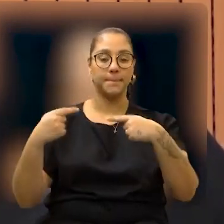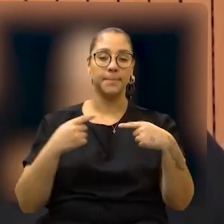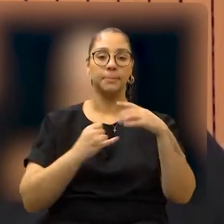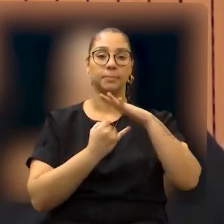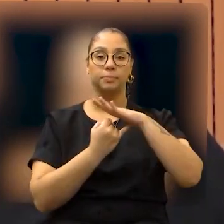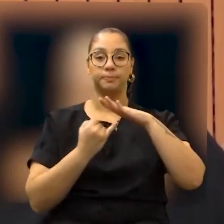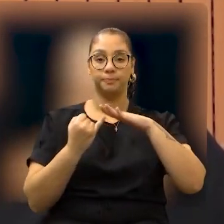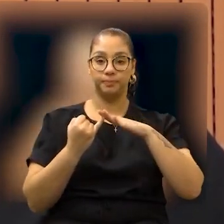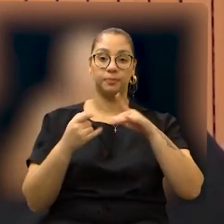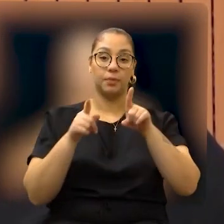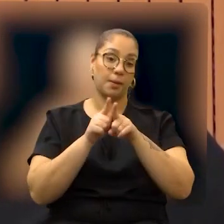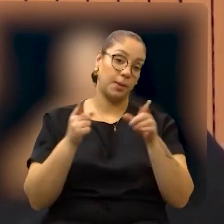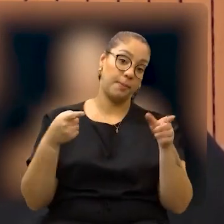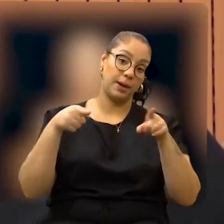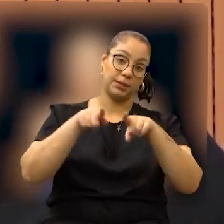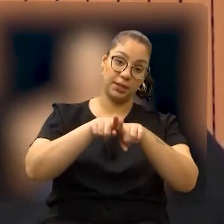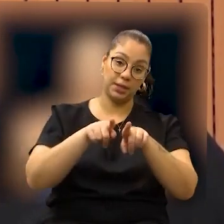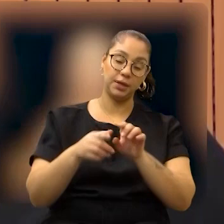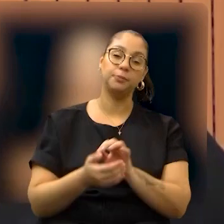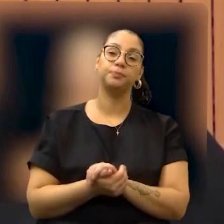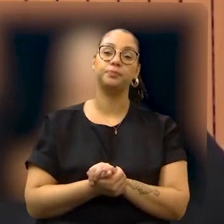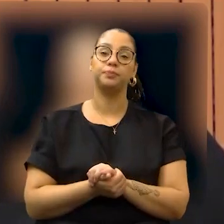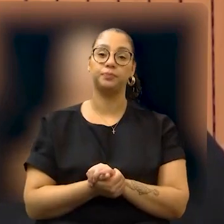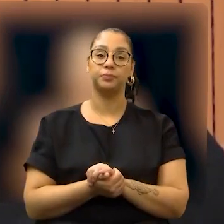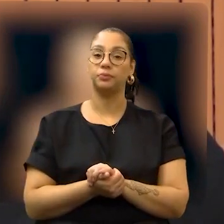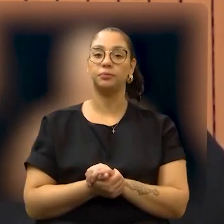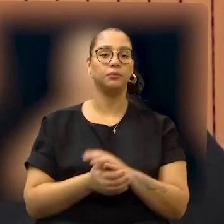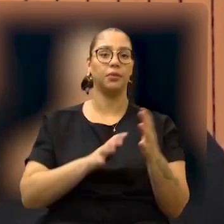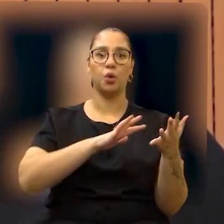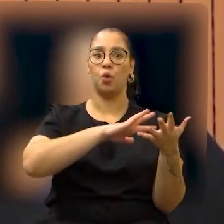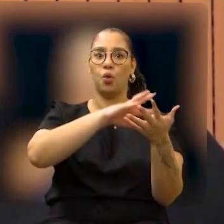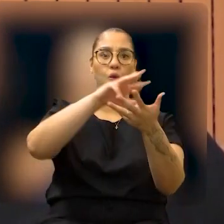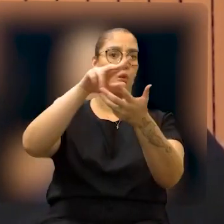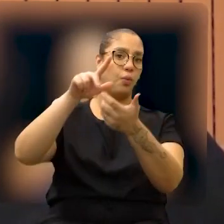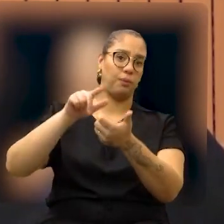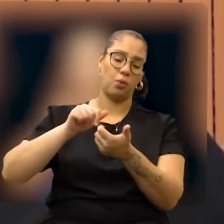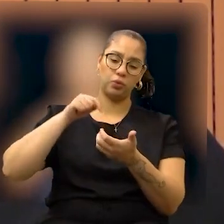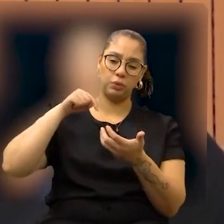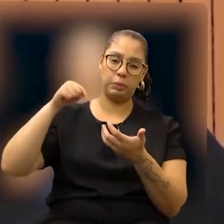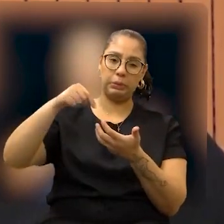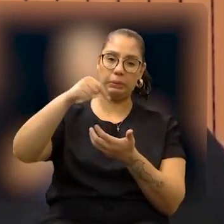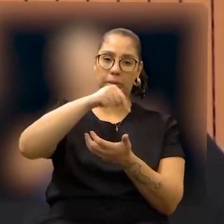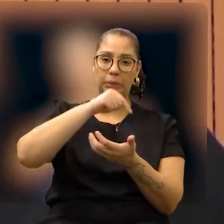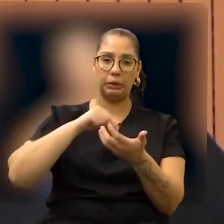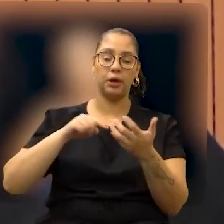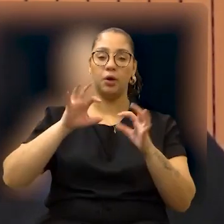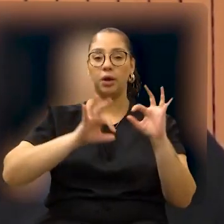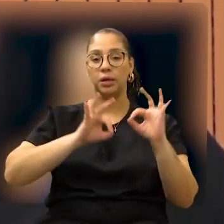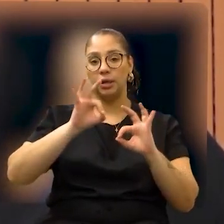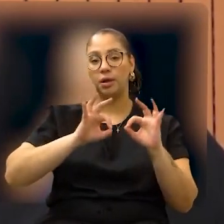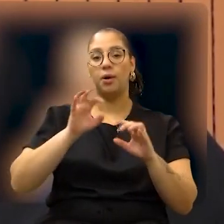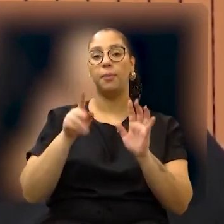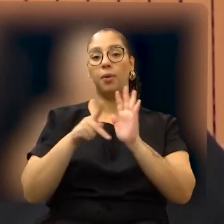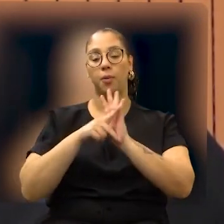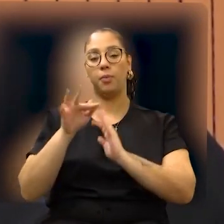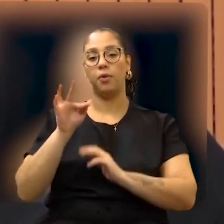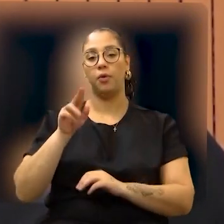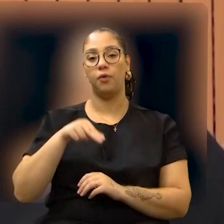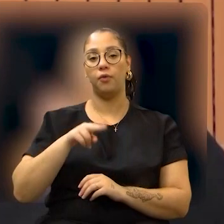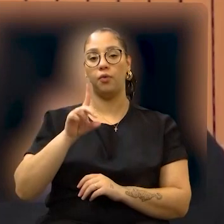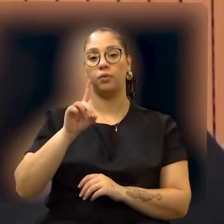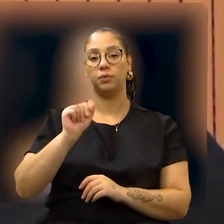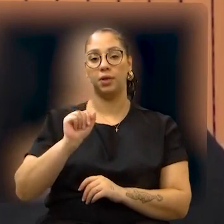esse diálogo institucional, essas parcerias, né, pelo planeta afora com as organizações análogas à Fundacentro, a